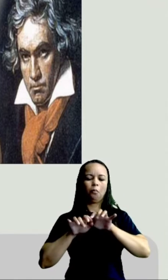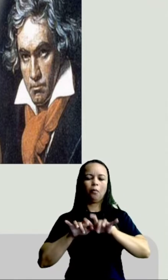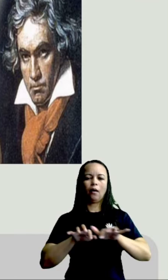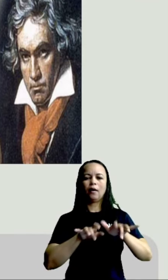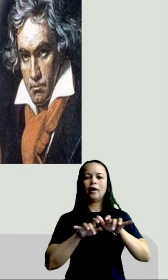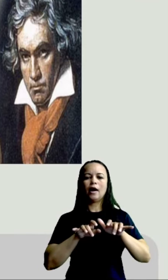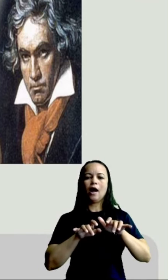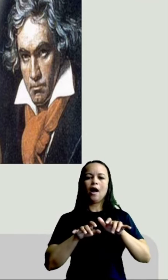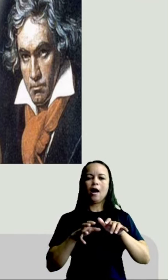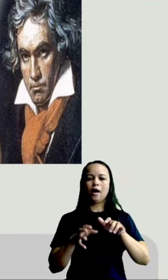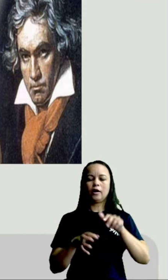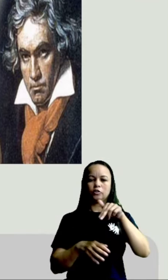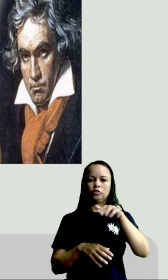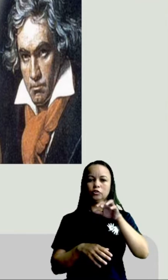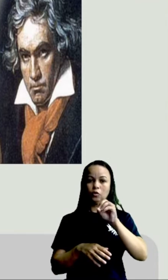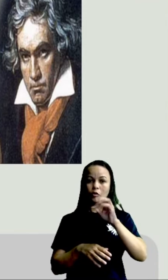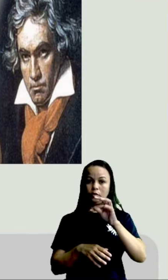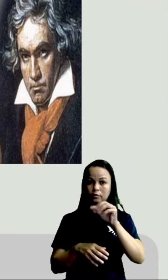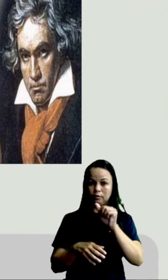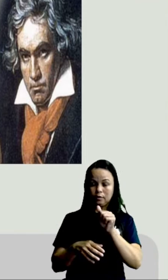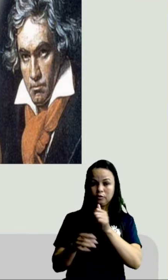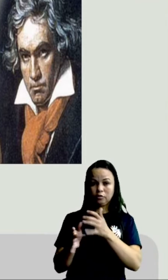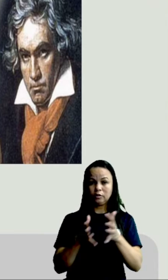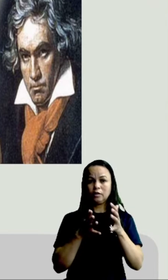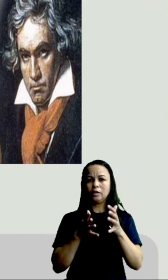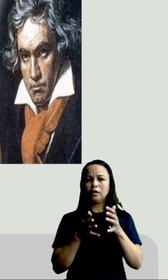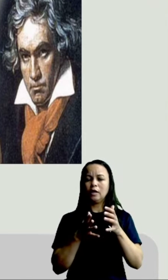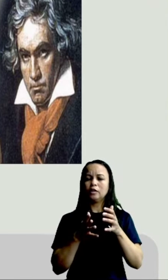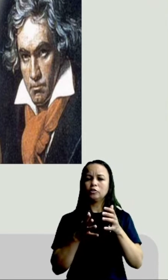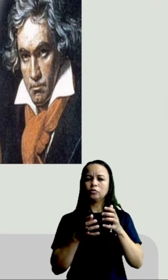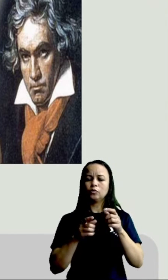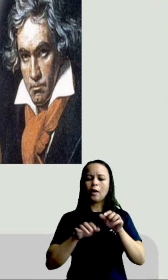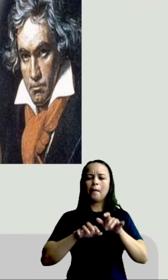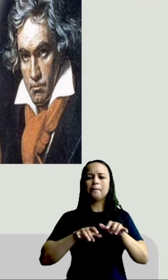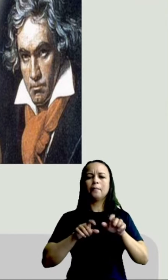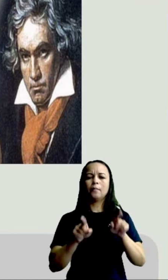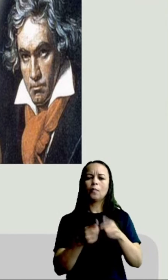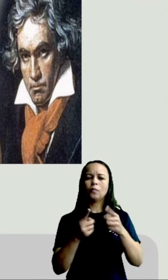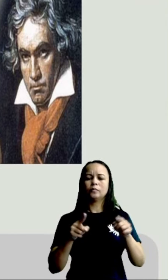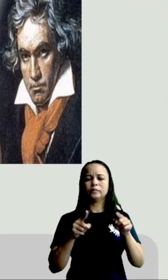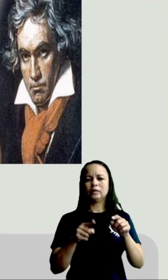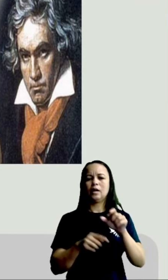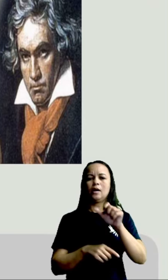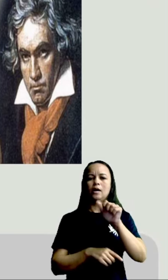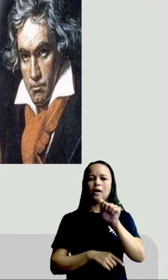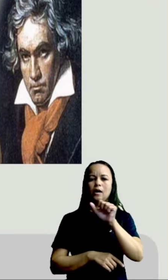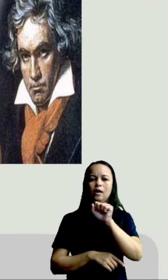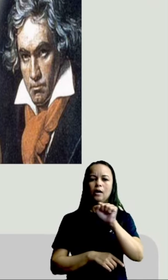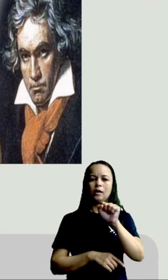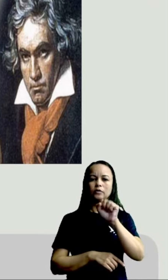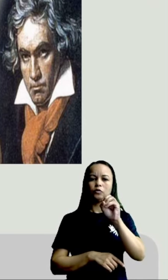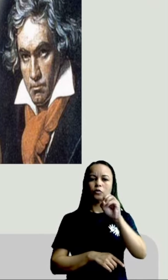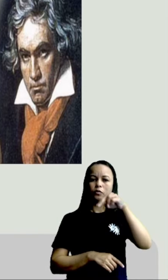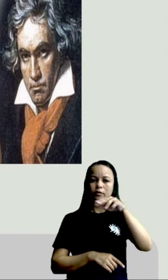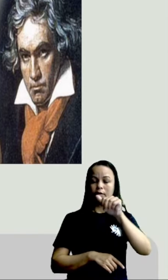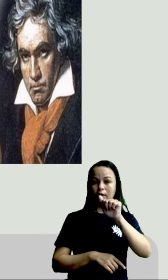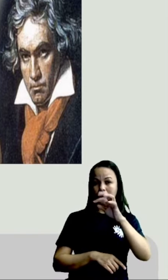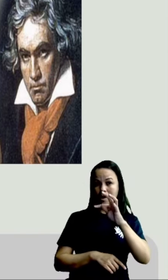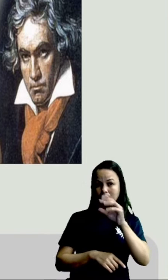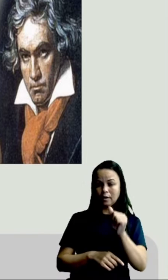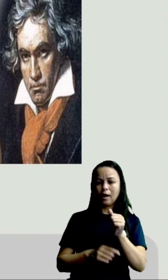E as novas estruturas musicais São criadas como a Sonata a sinfonia